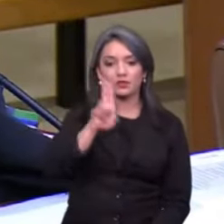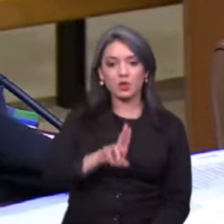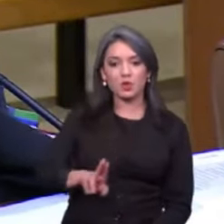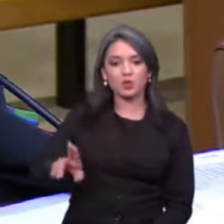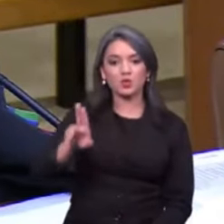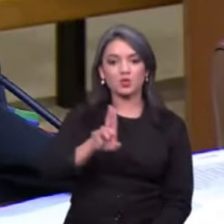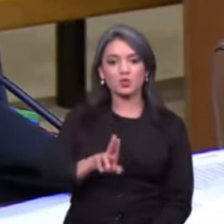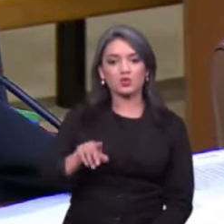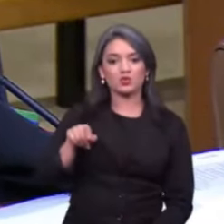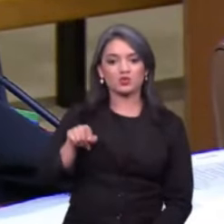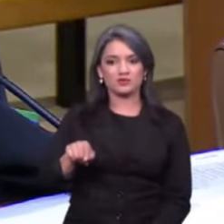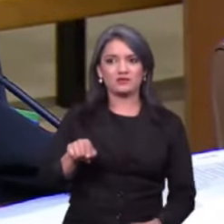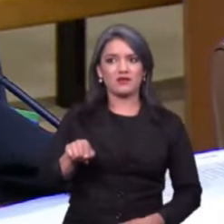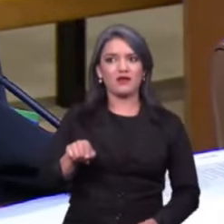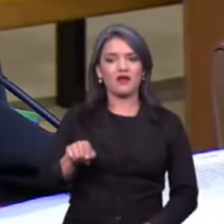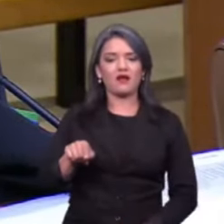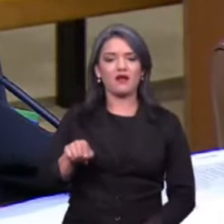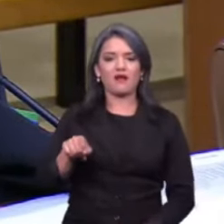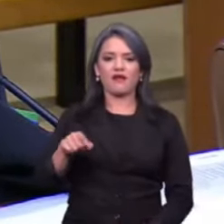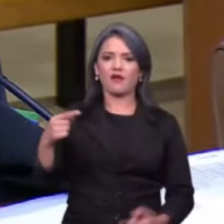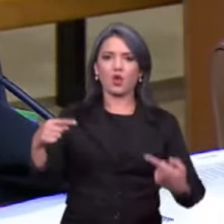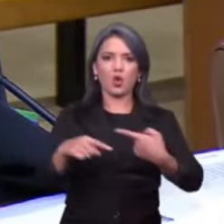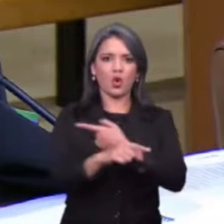ofenderia a questão da vida privada,